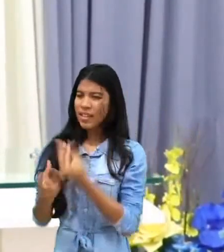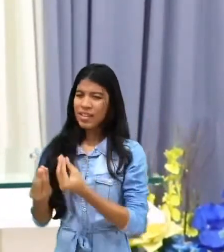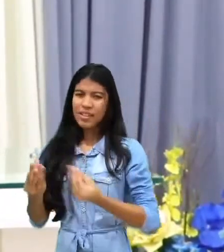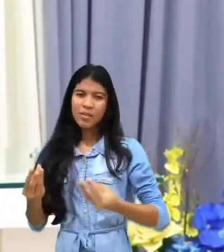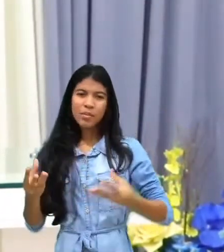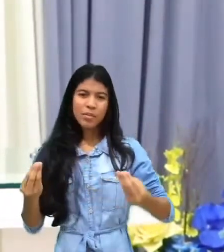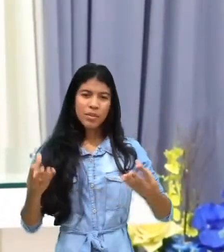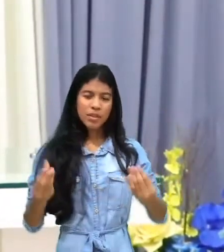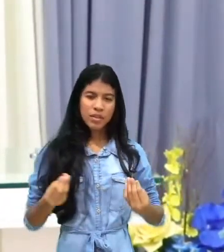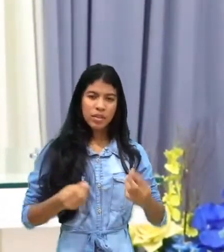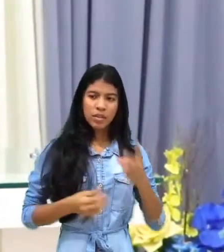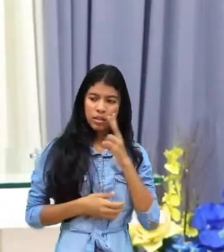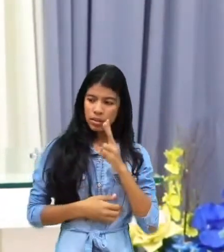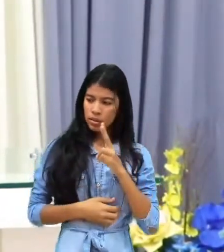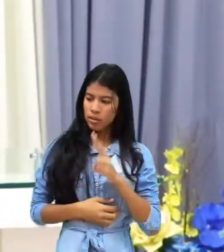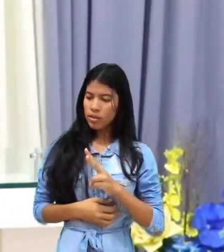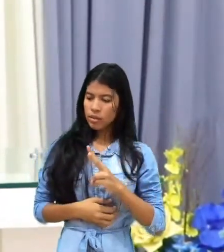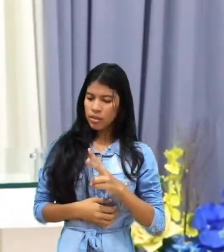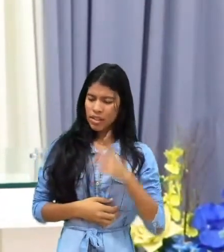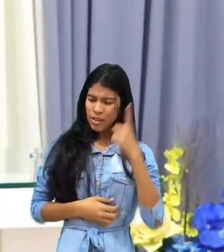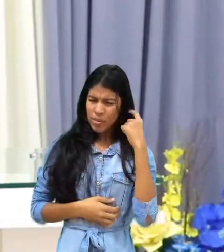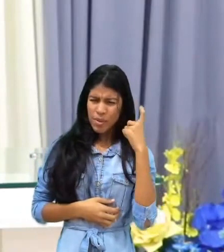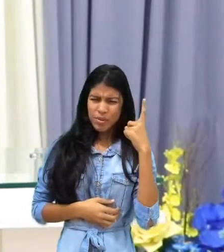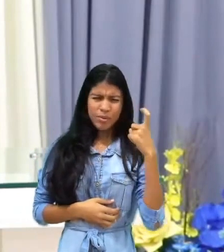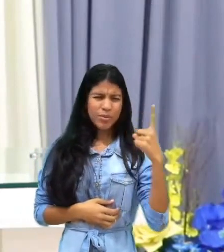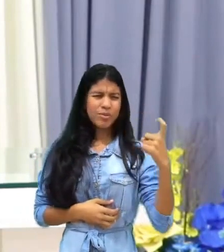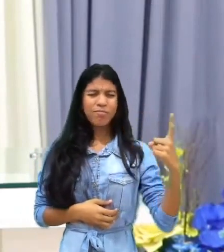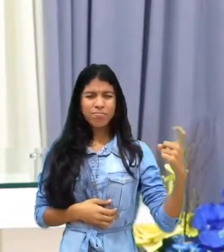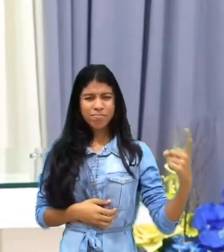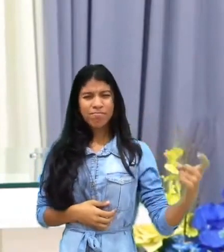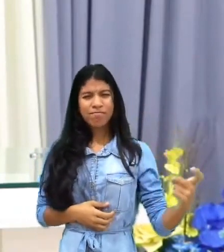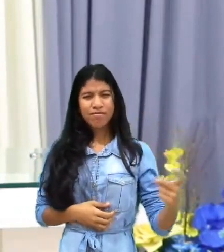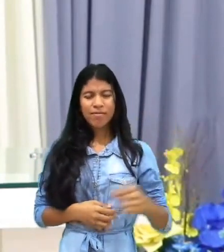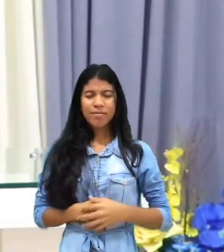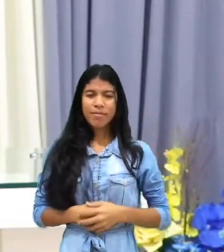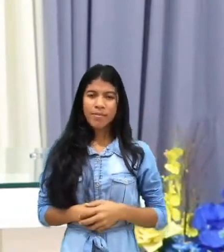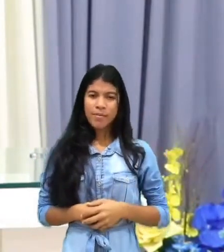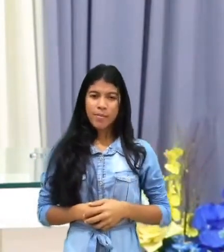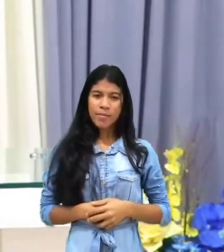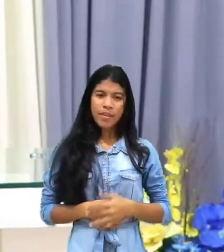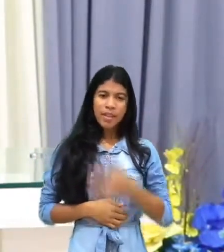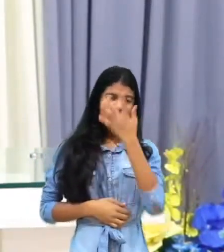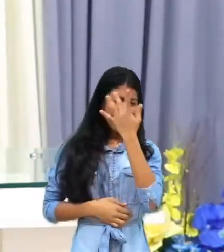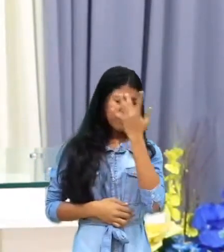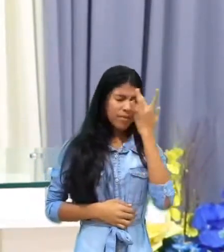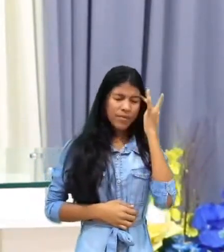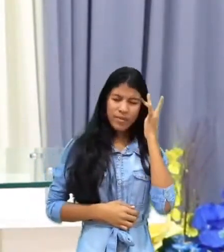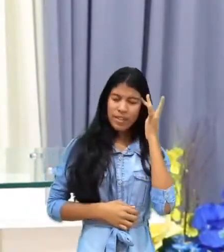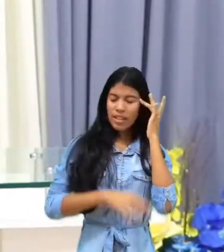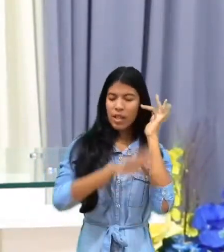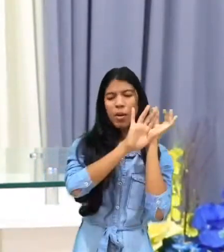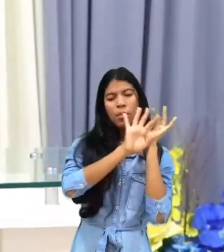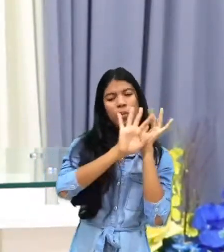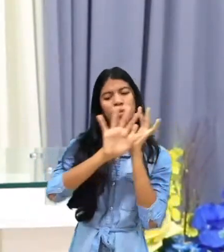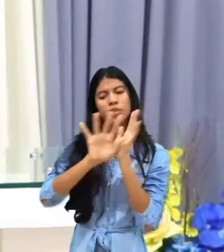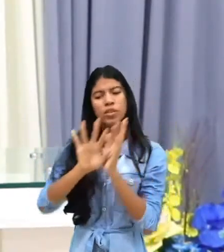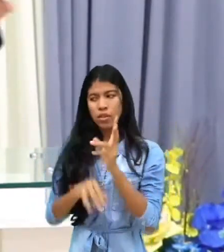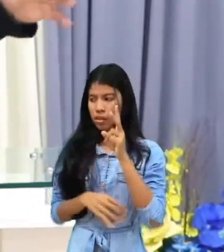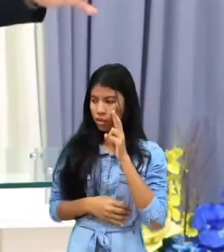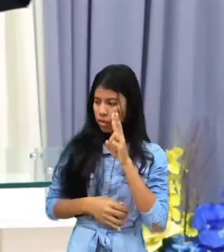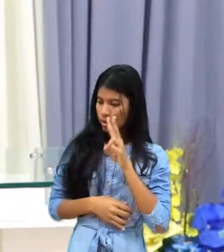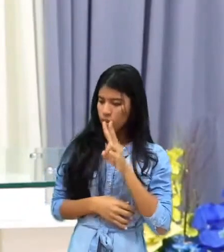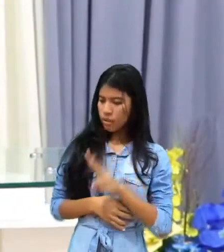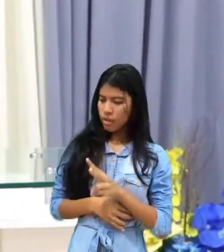ali. Um barulho muito grande. Chamou a atenção de milhares de pessoas